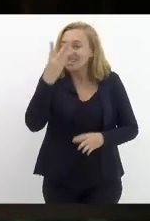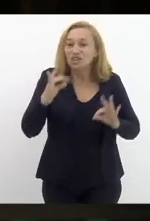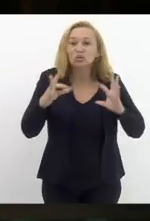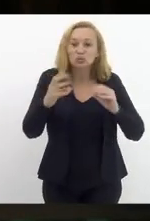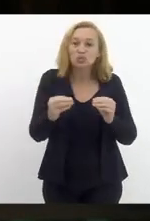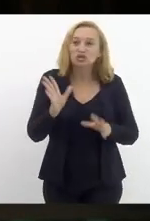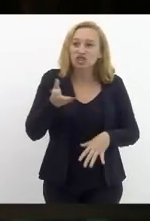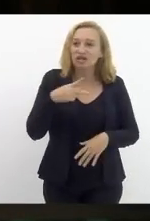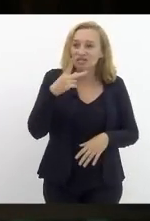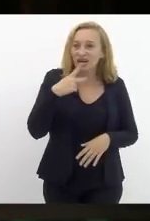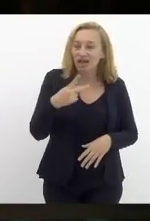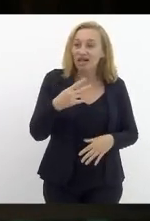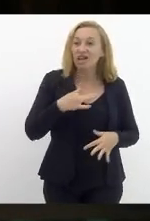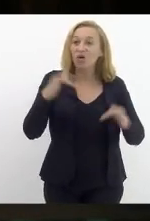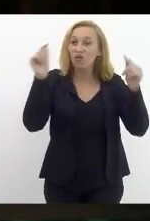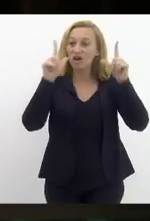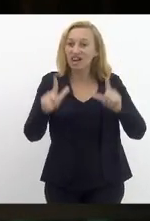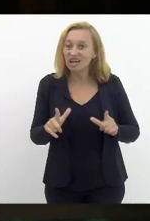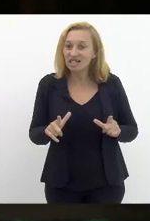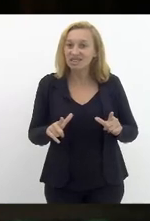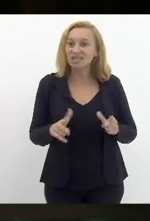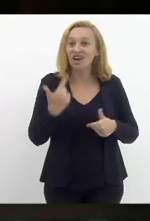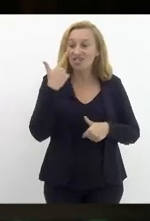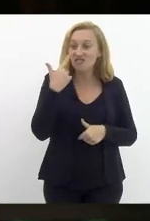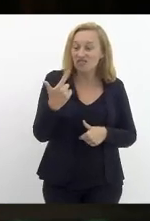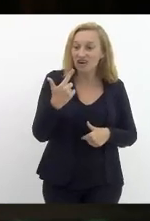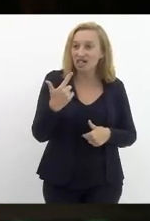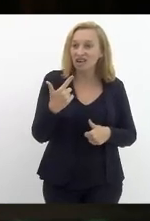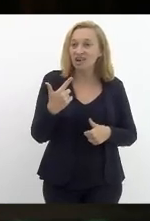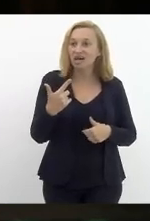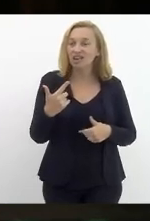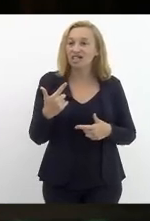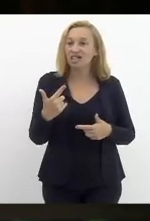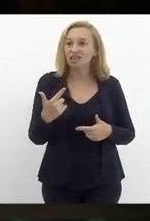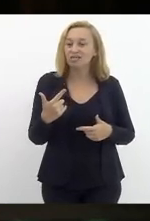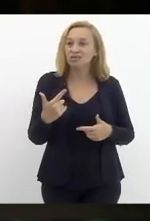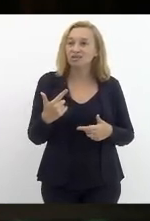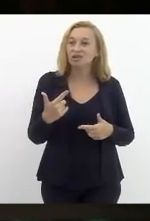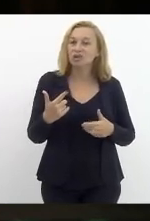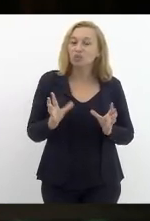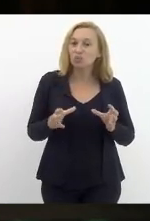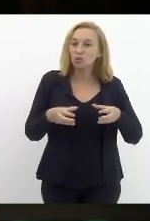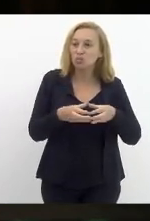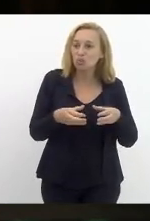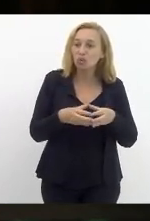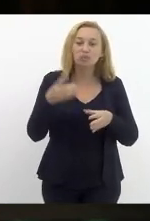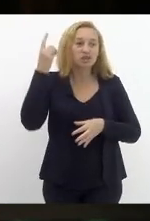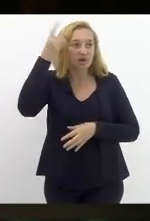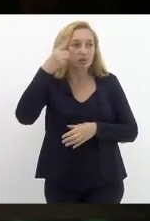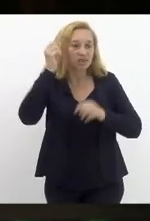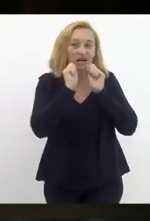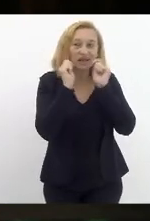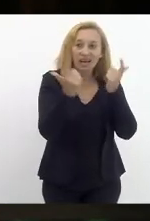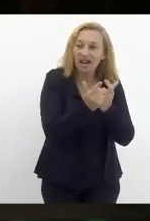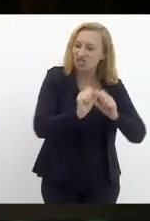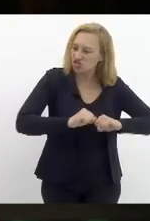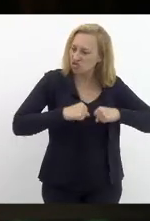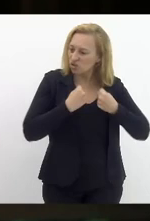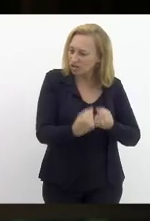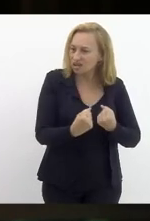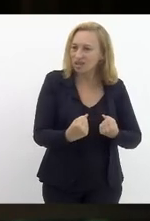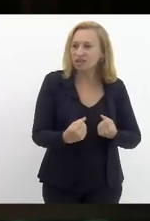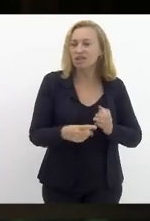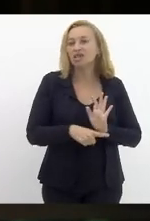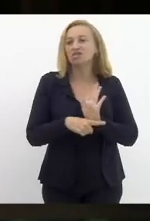falado, né, fico muito feliz em ver uma legislatura, uma bancada, uma legislatura atual da Alerj empenhada em ajudar a